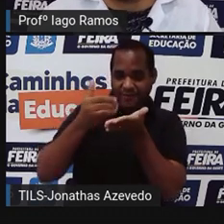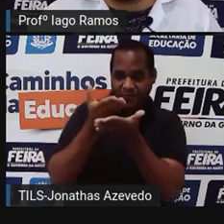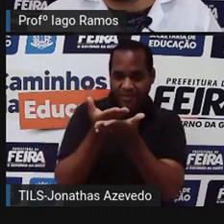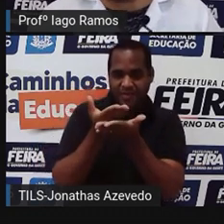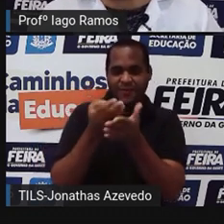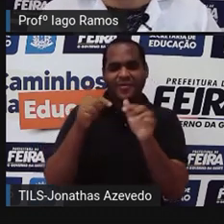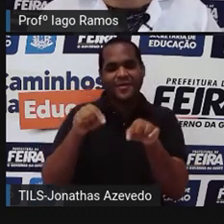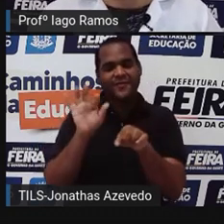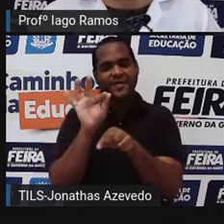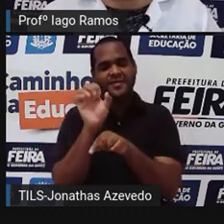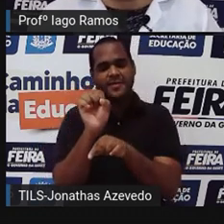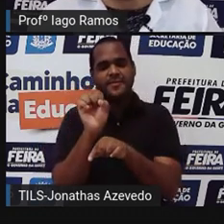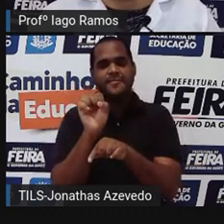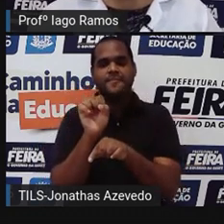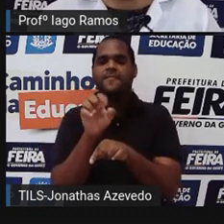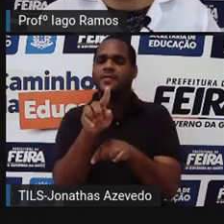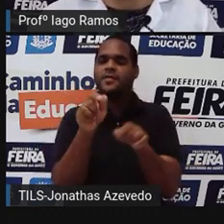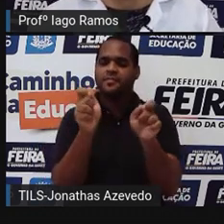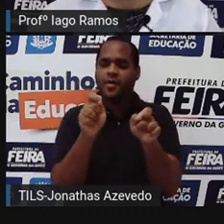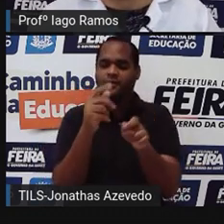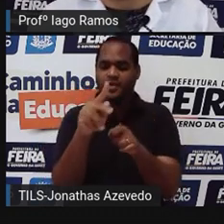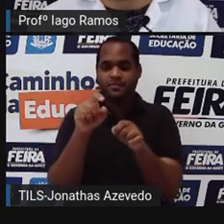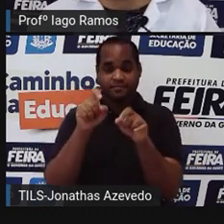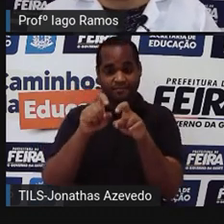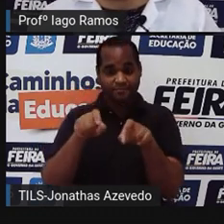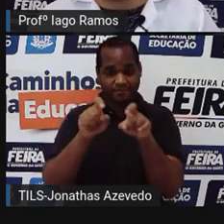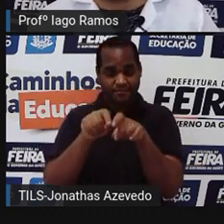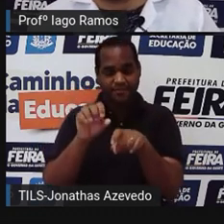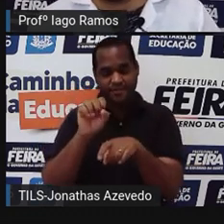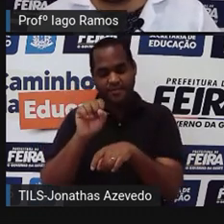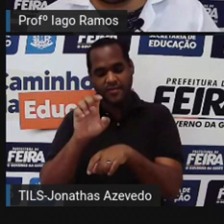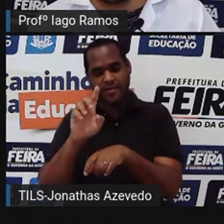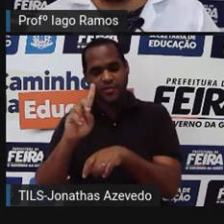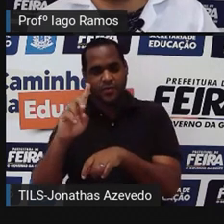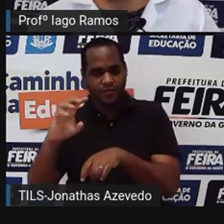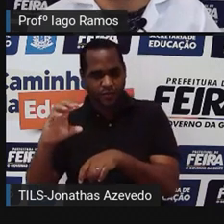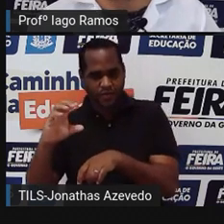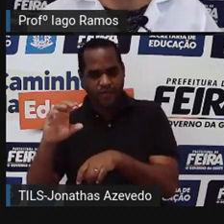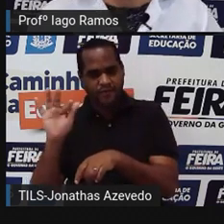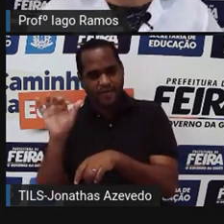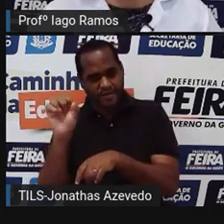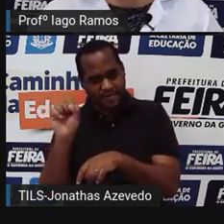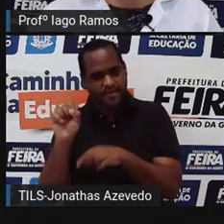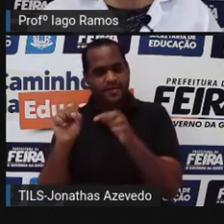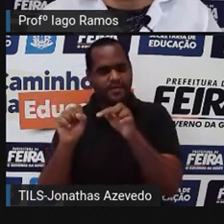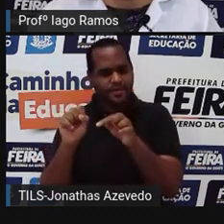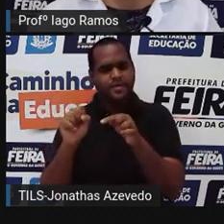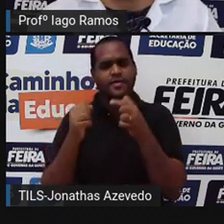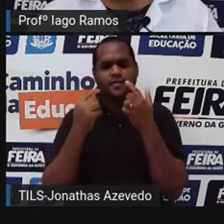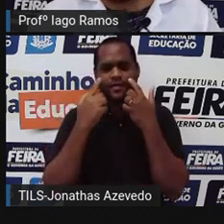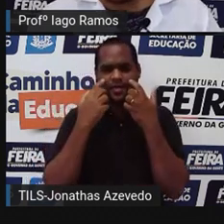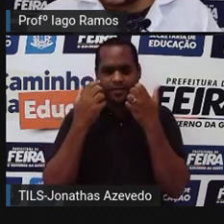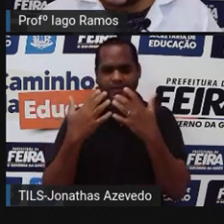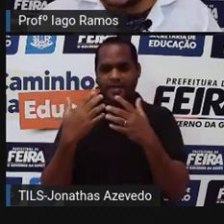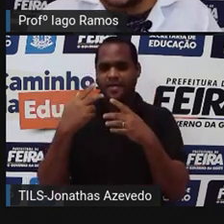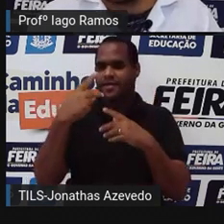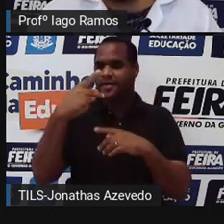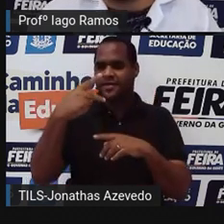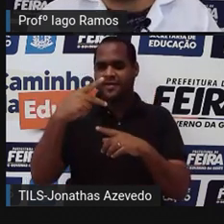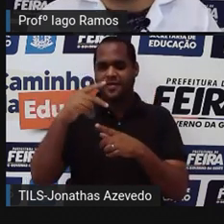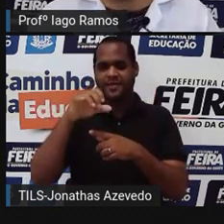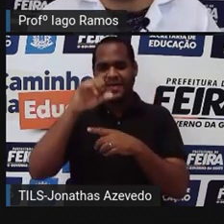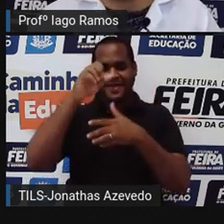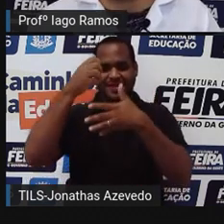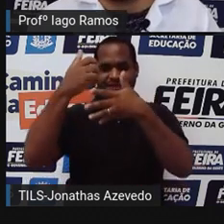de Santana, basta você no YouTube digitar Seduc Feira de Santana, tá bom? Se você for na playlist